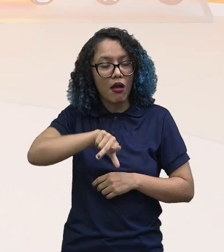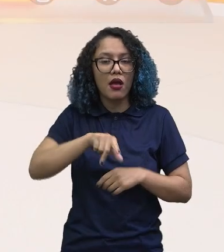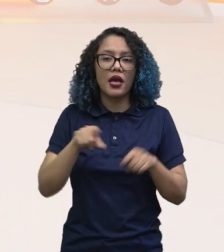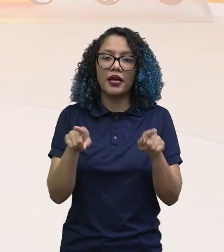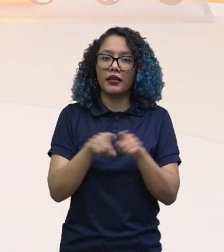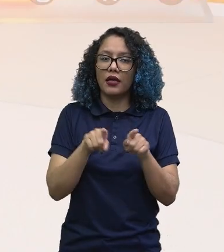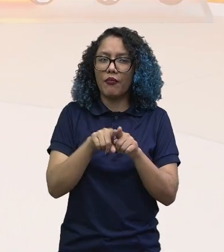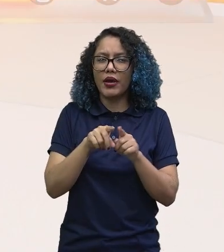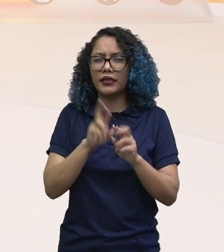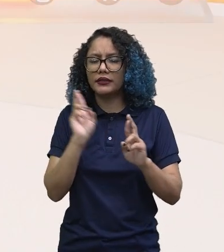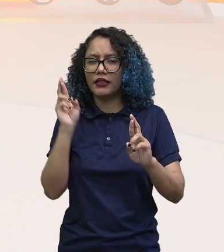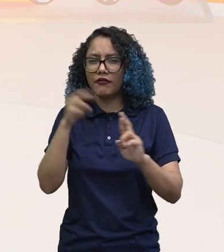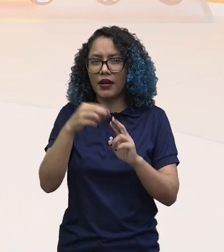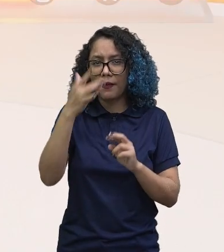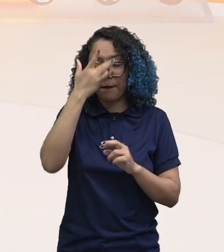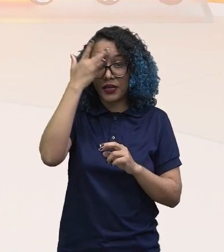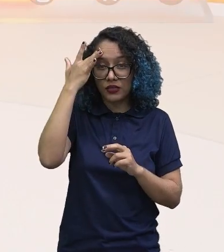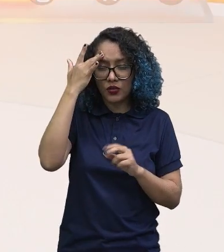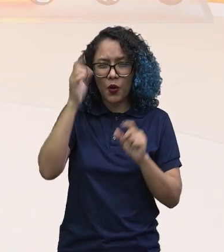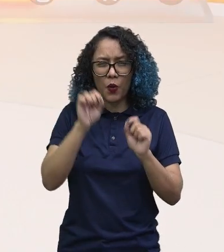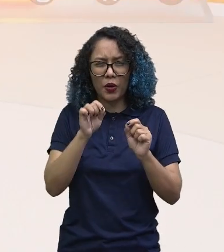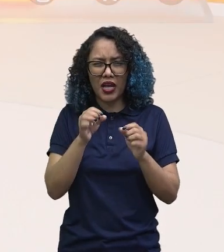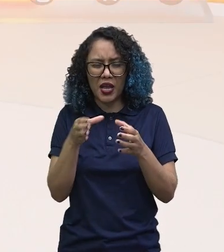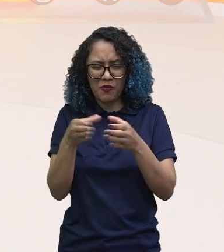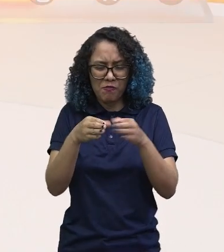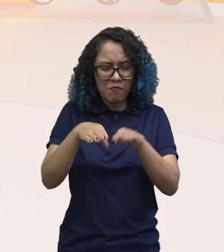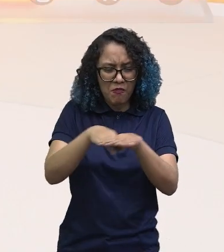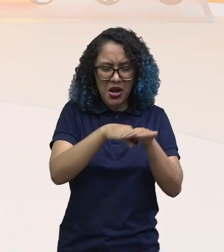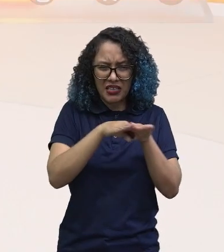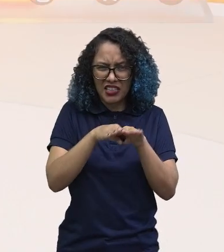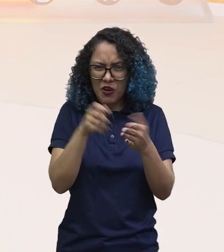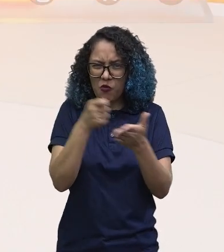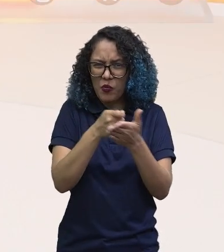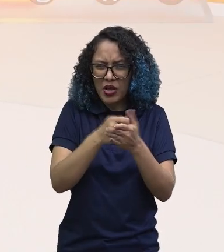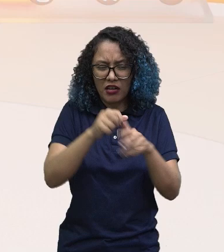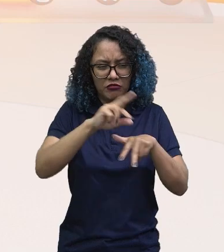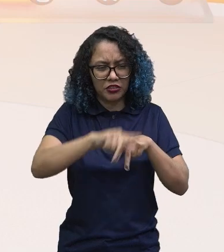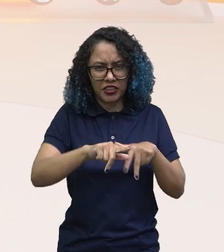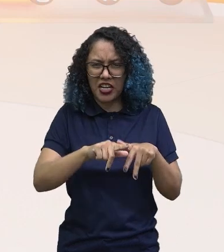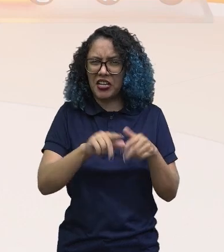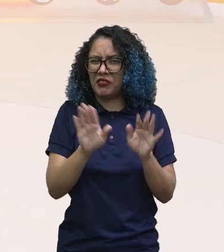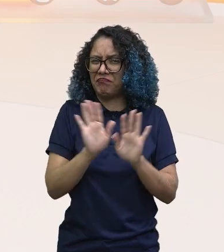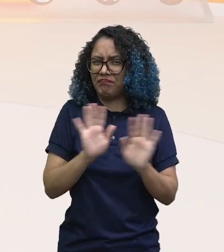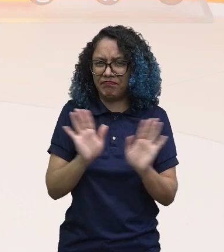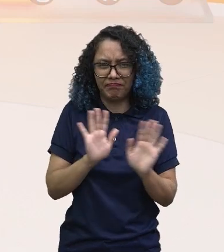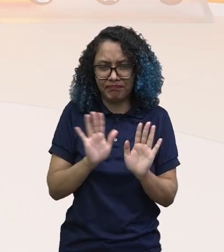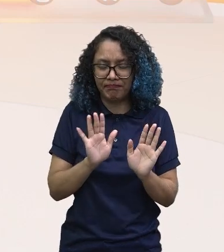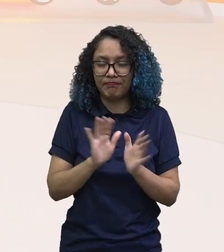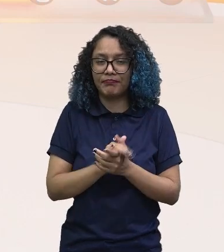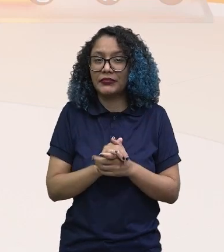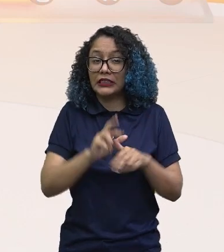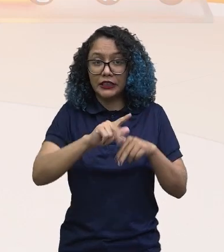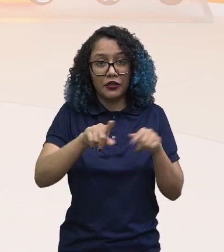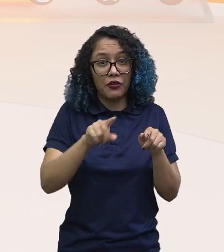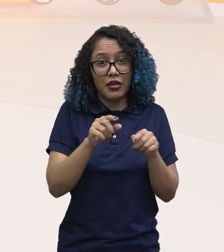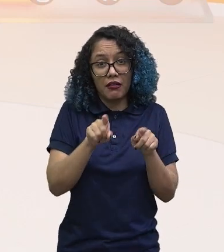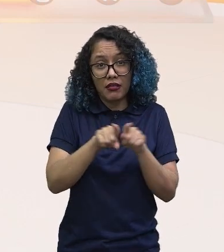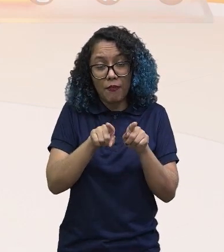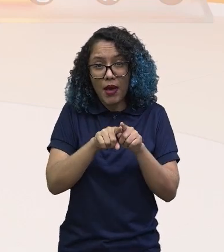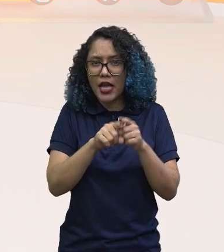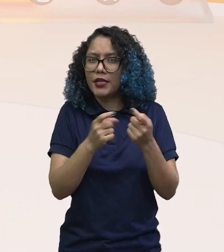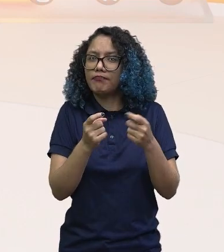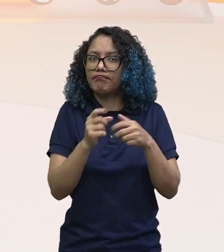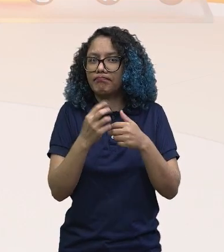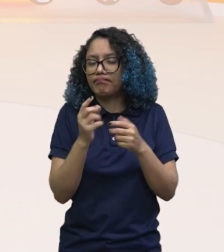usado para quem rejeita categorizações rígidas de gênero e sexualidade. O I